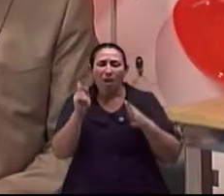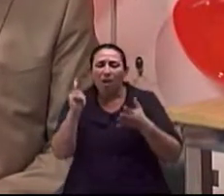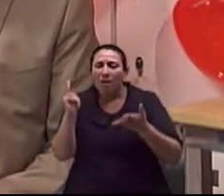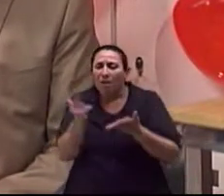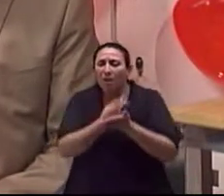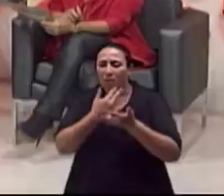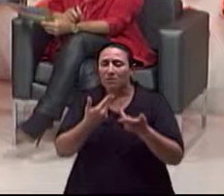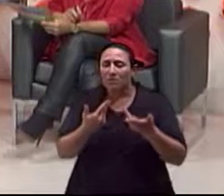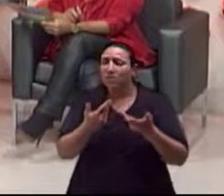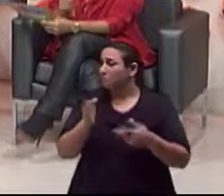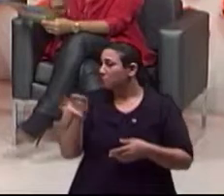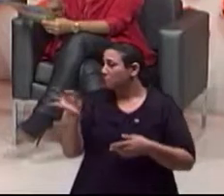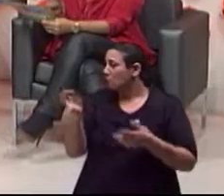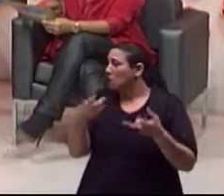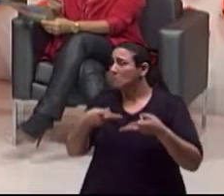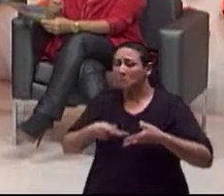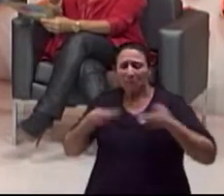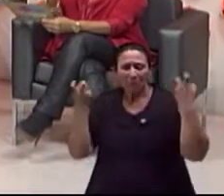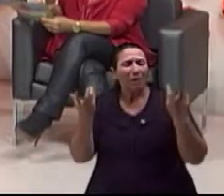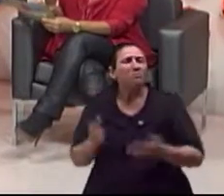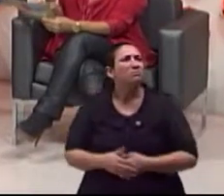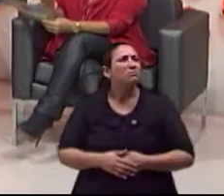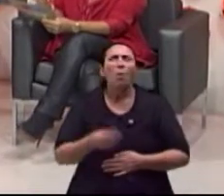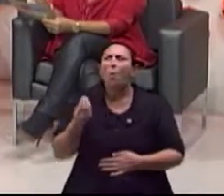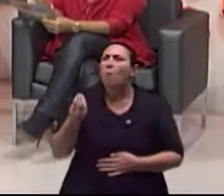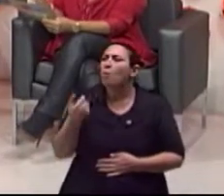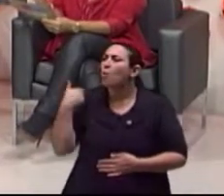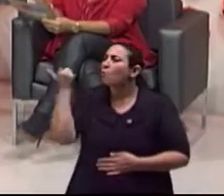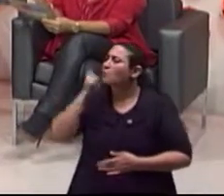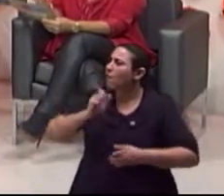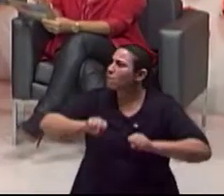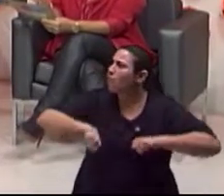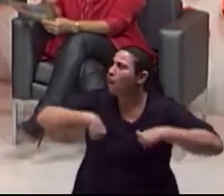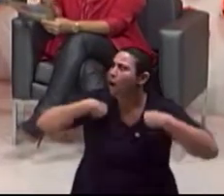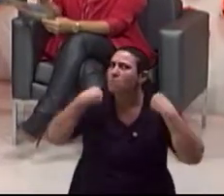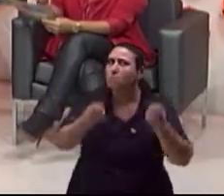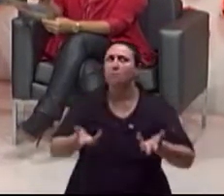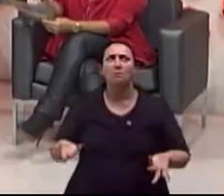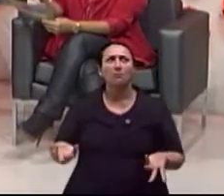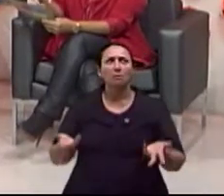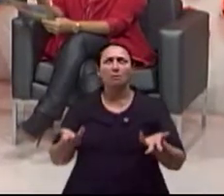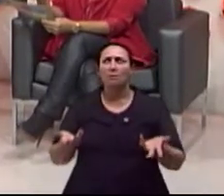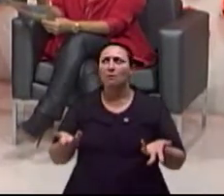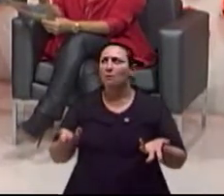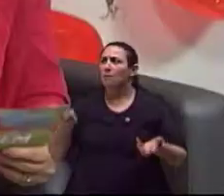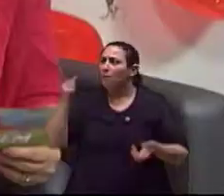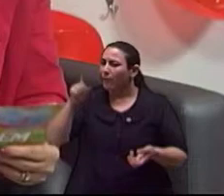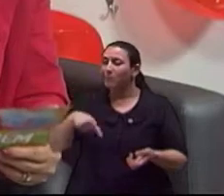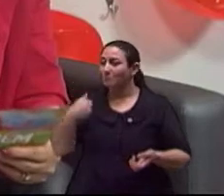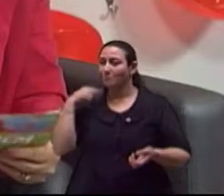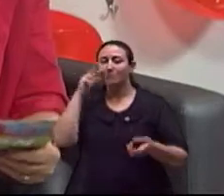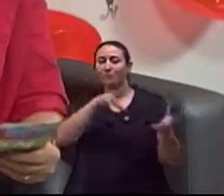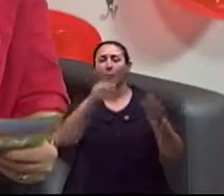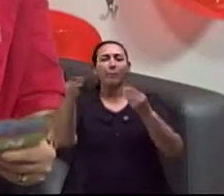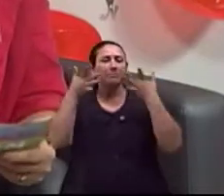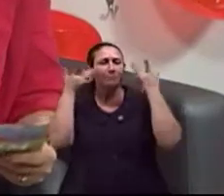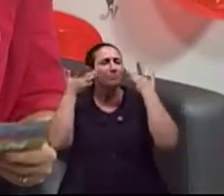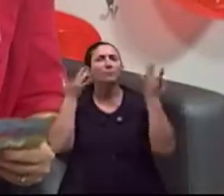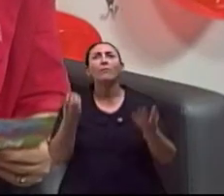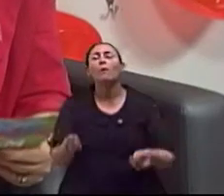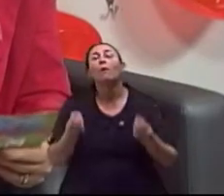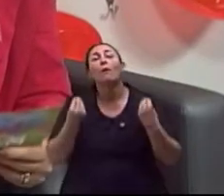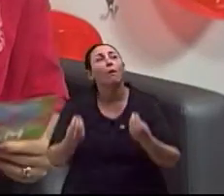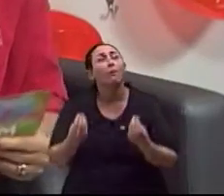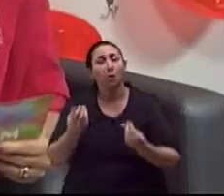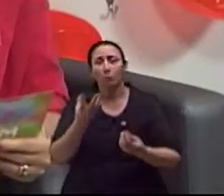muitas vezes ele se dá conta disso ele até se pergunta como é que eu tive forças Exatamente eu sei porque aparece muito isso no teatro as idosas diz assim mas